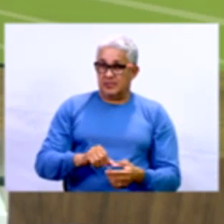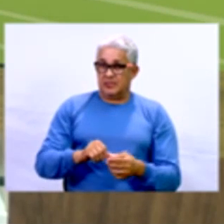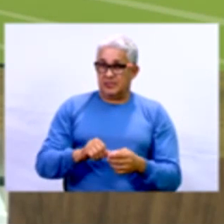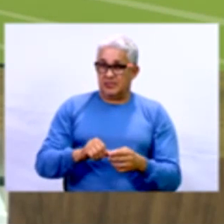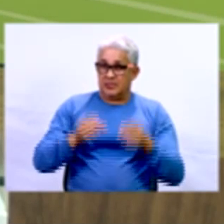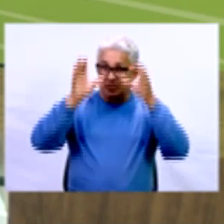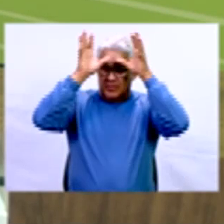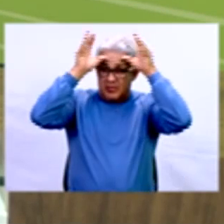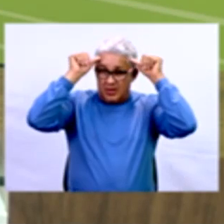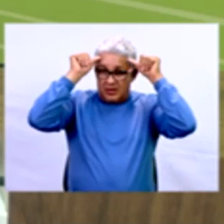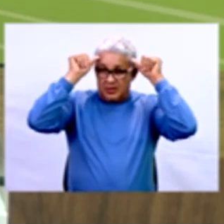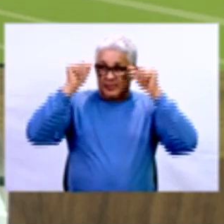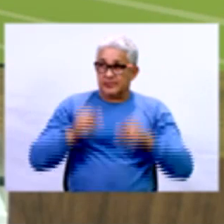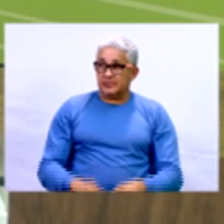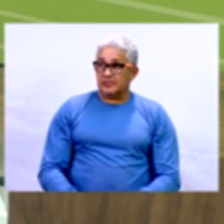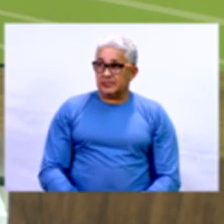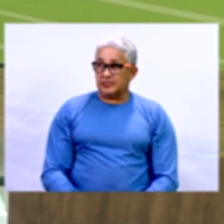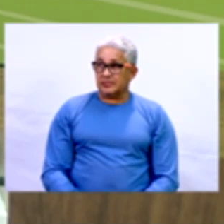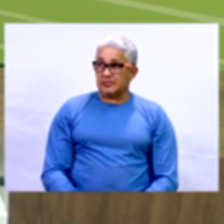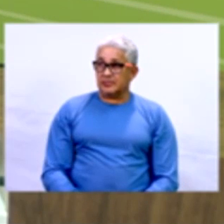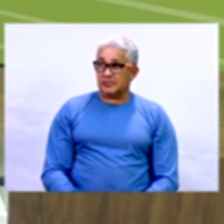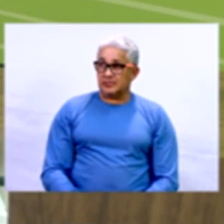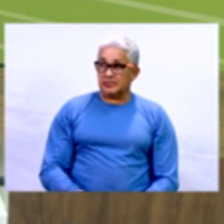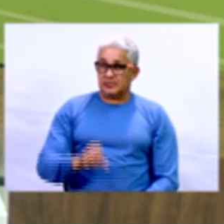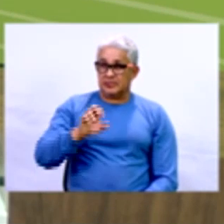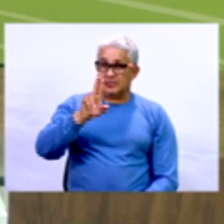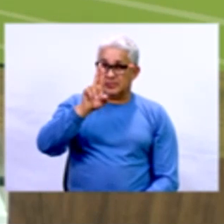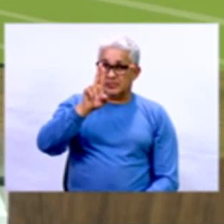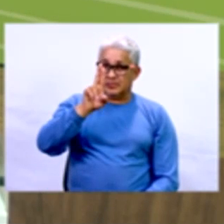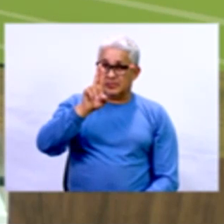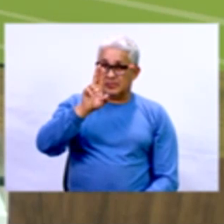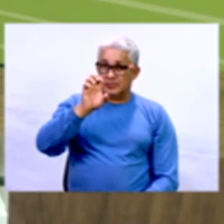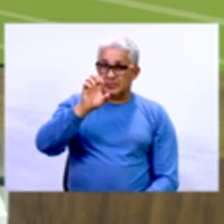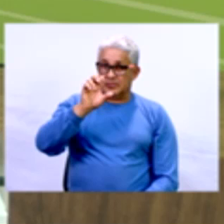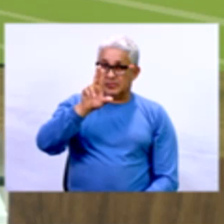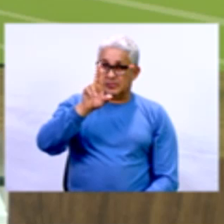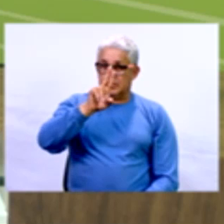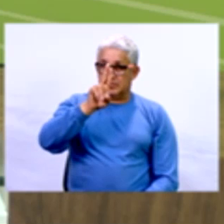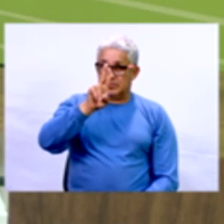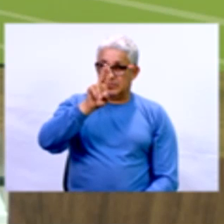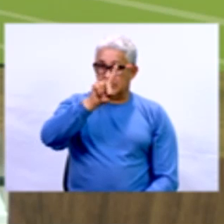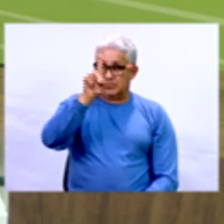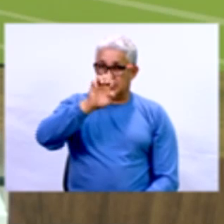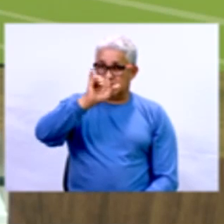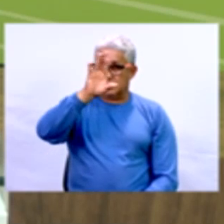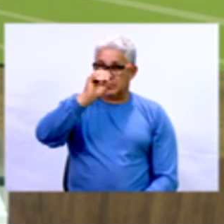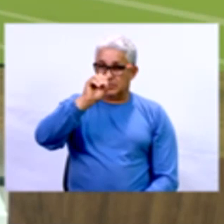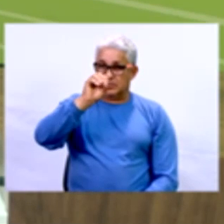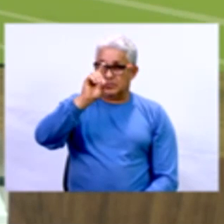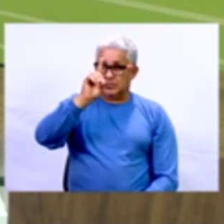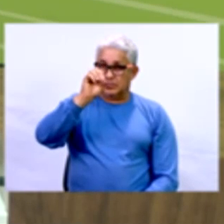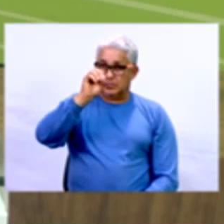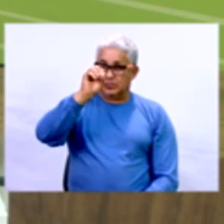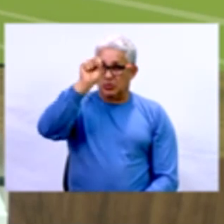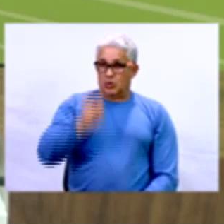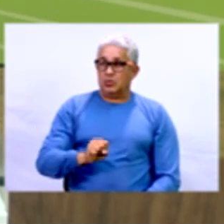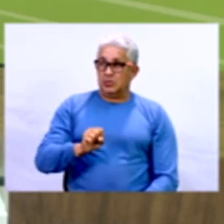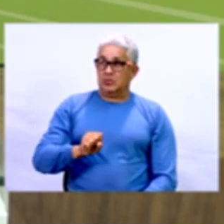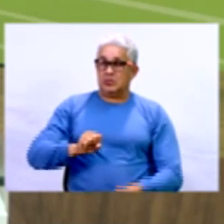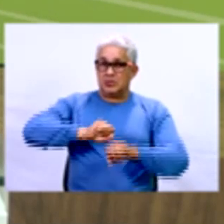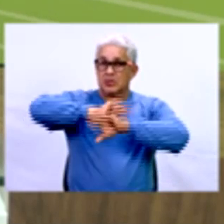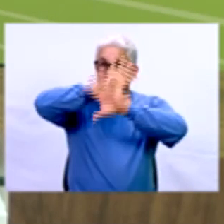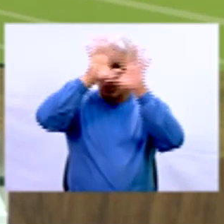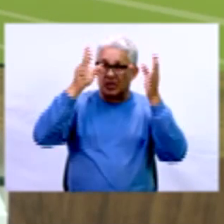Acre, lá em Cruzeiro do Sul. Eles reencaminharam as respostas e aí agora ficou de uma forma mais clara e realmente